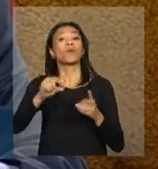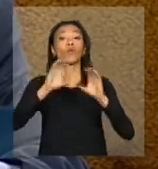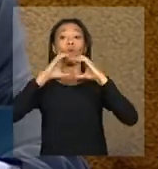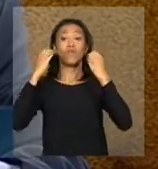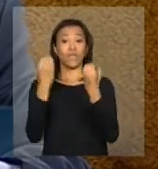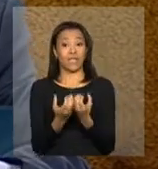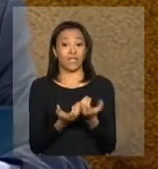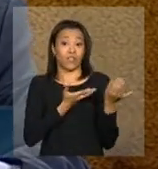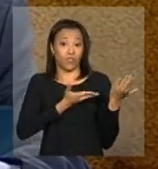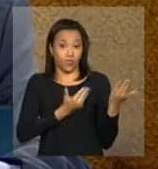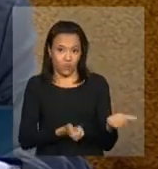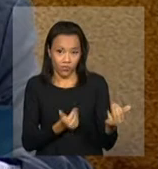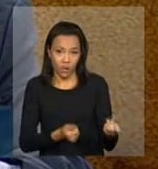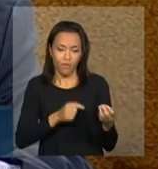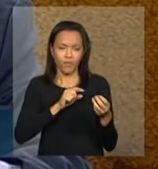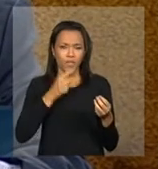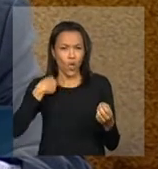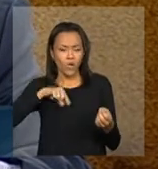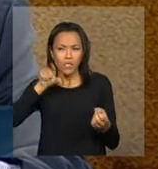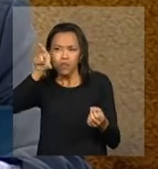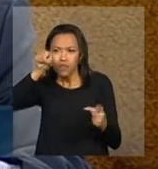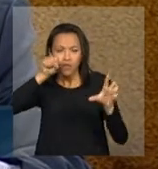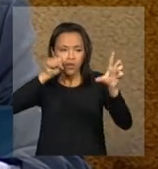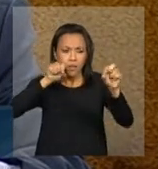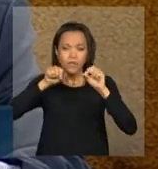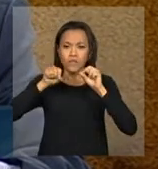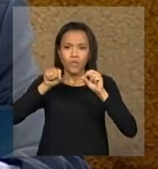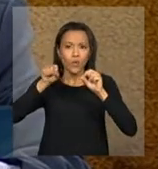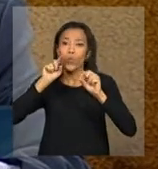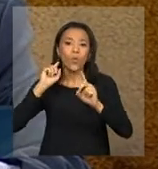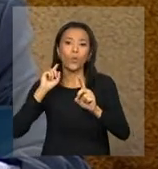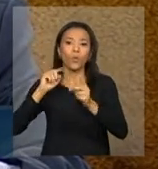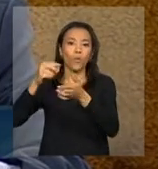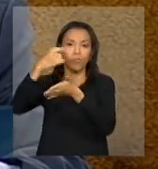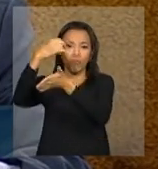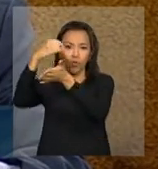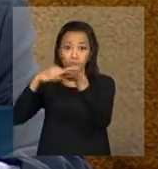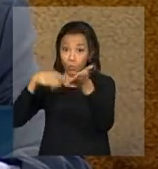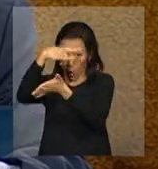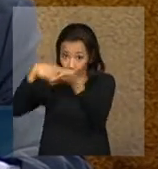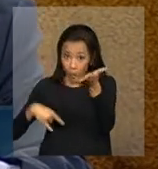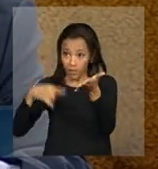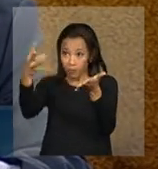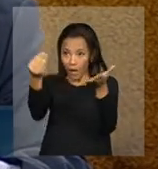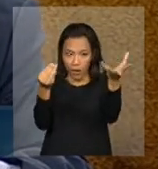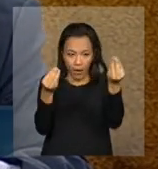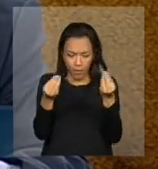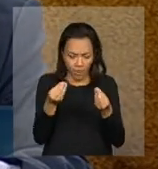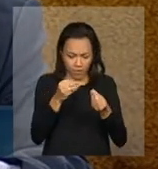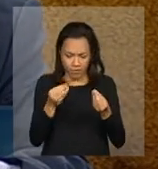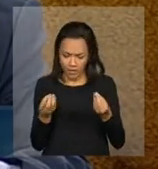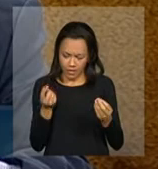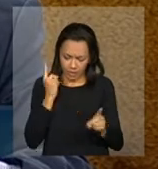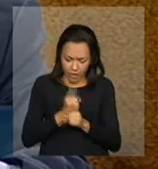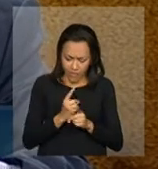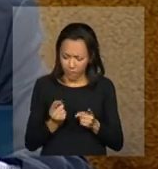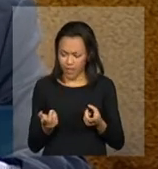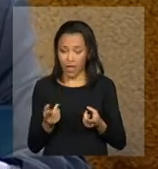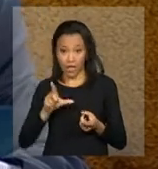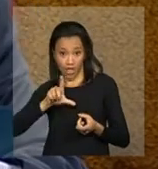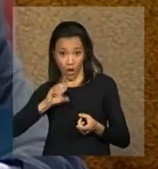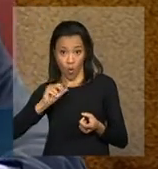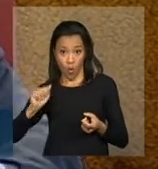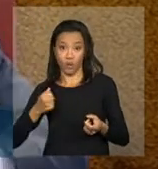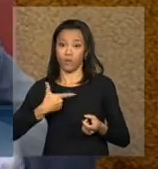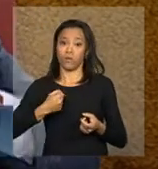e analisamos uma por uma as resoluções dessa conferência, tentando identificar na lei orçamentária atual, LOA